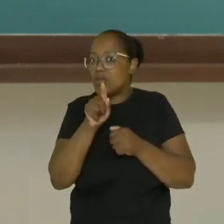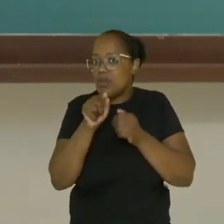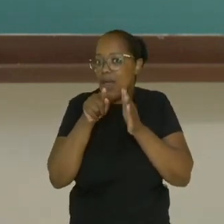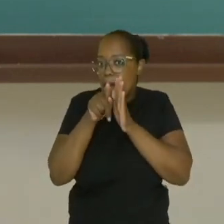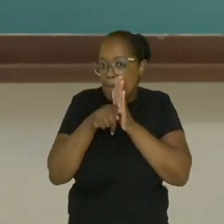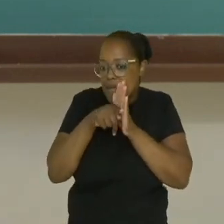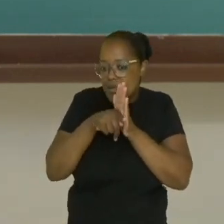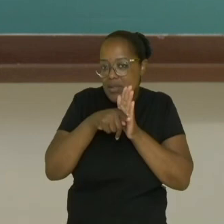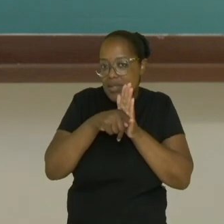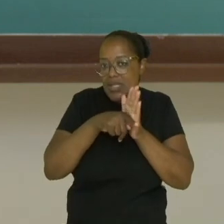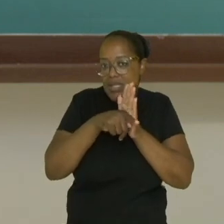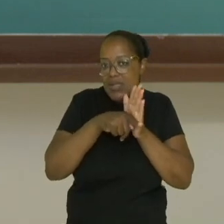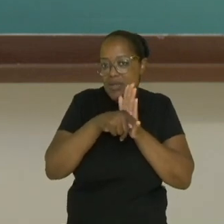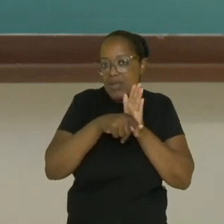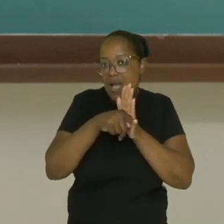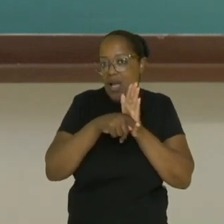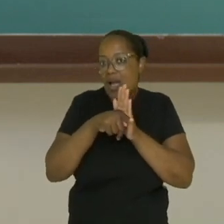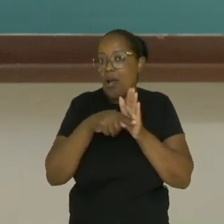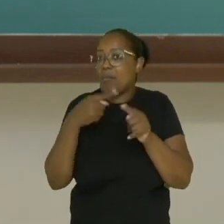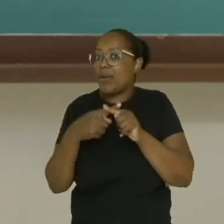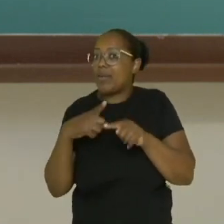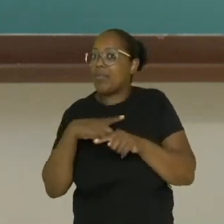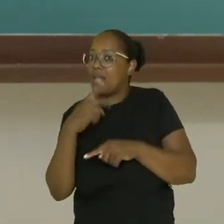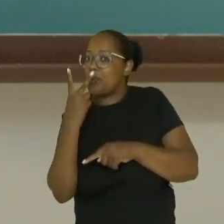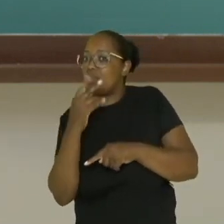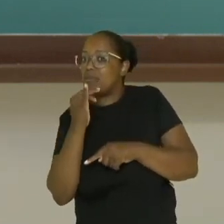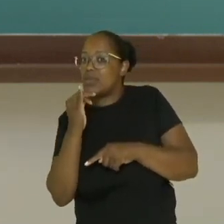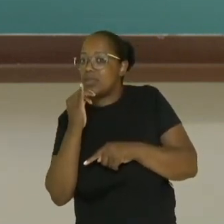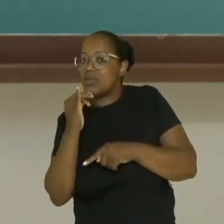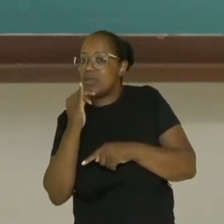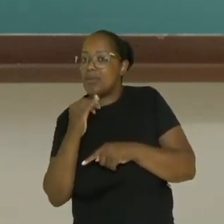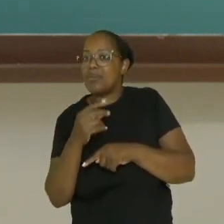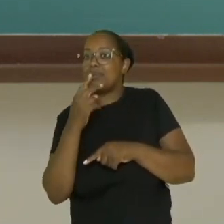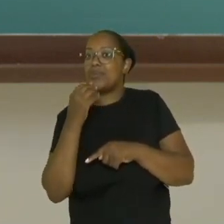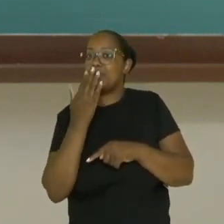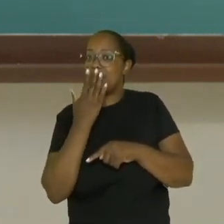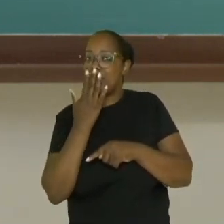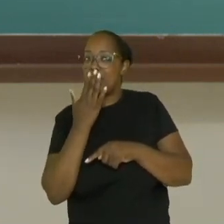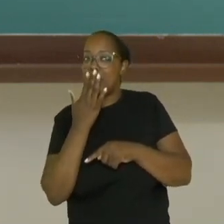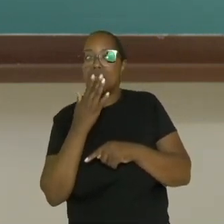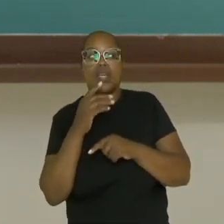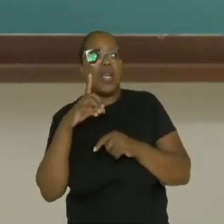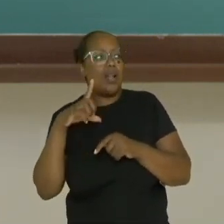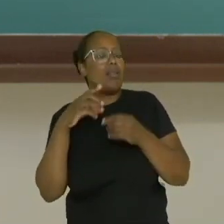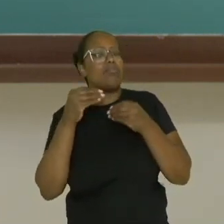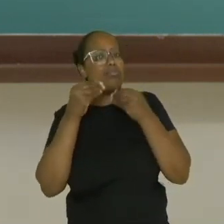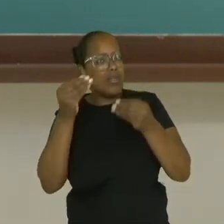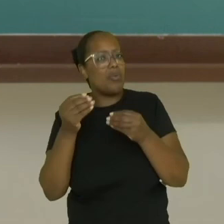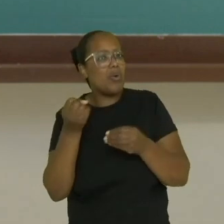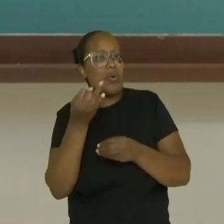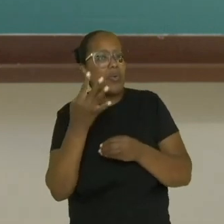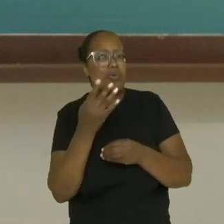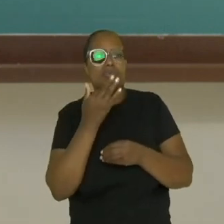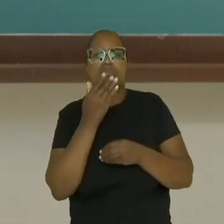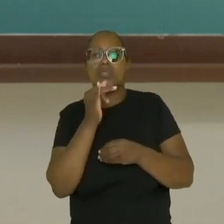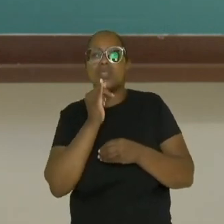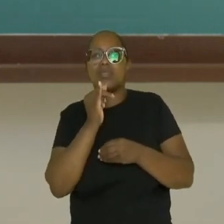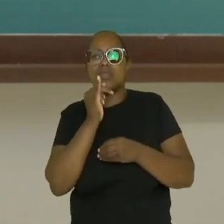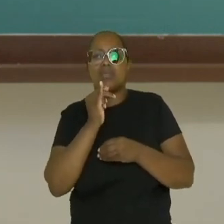que existe a cor pigmento e a cor luz. E eu falei bastante aqui para vocês sobre a cor luz, trouxe alguns exemplos do que é a cor luz e como elas